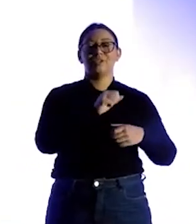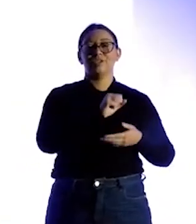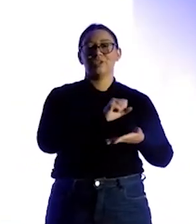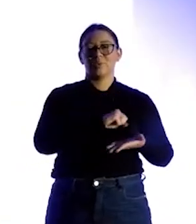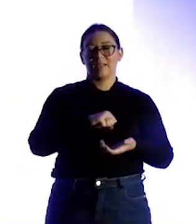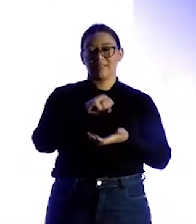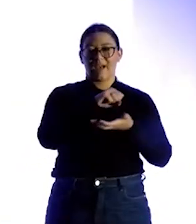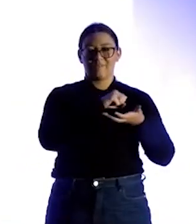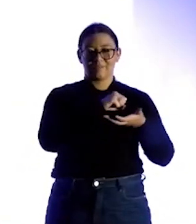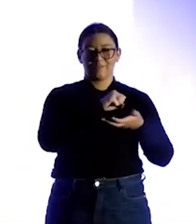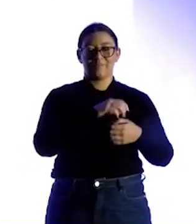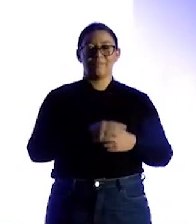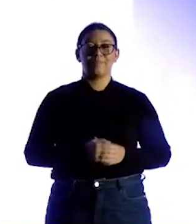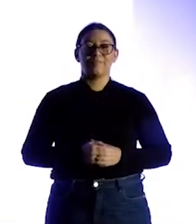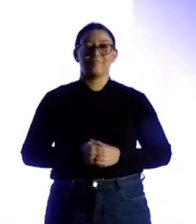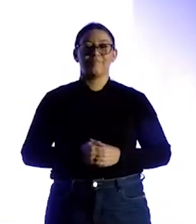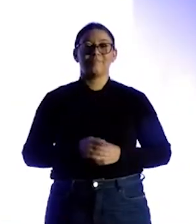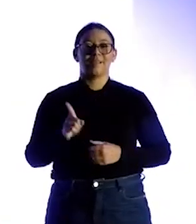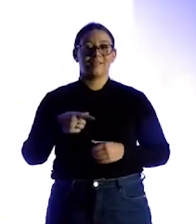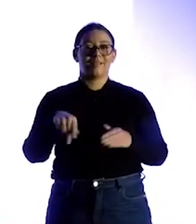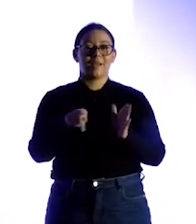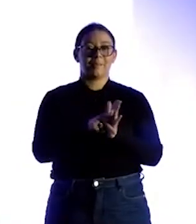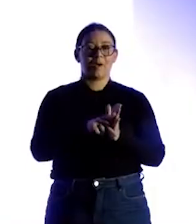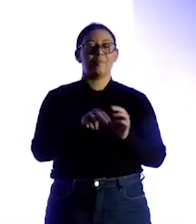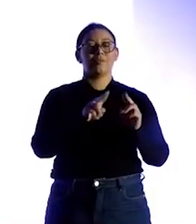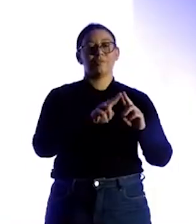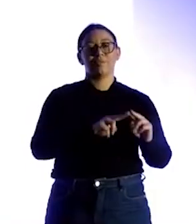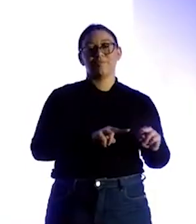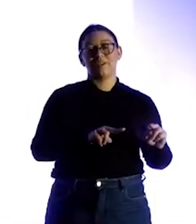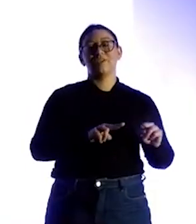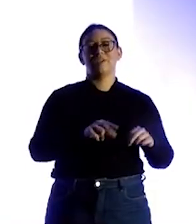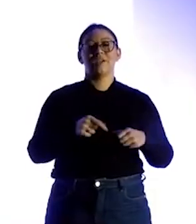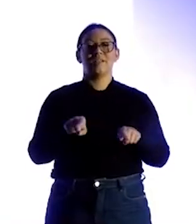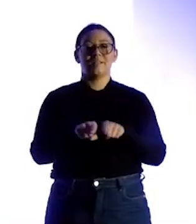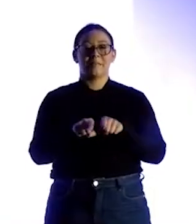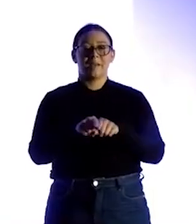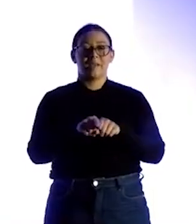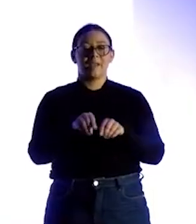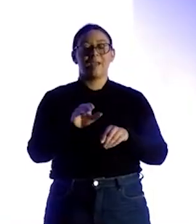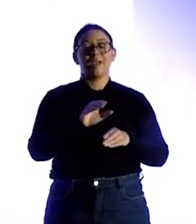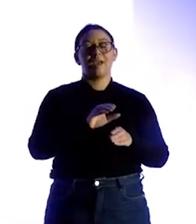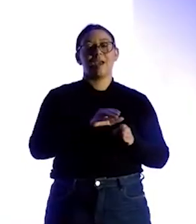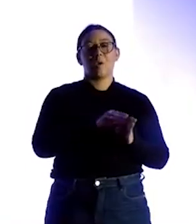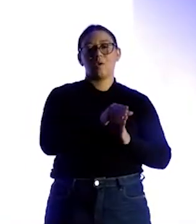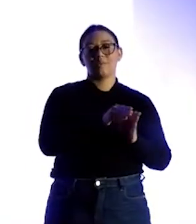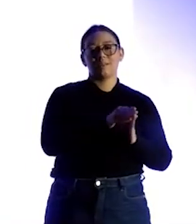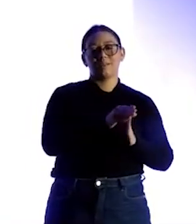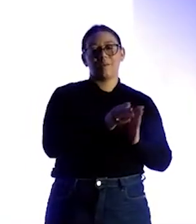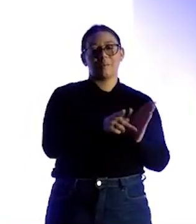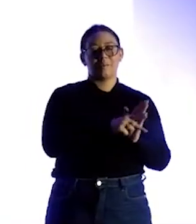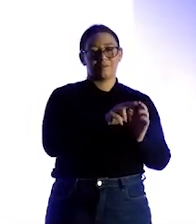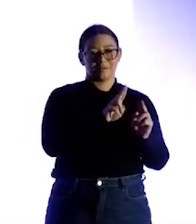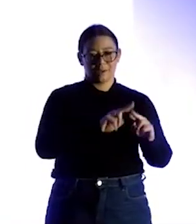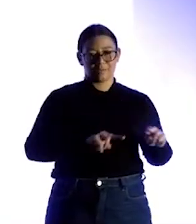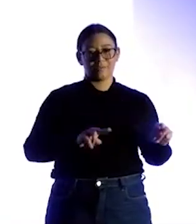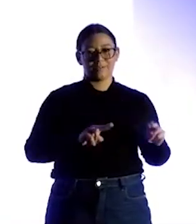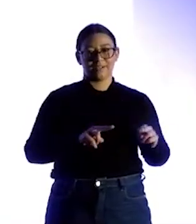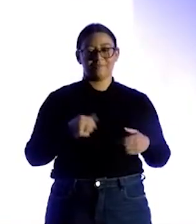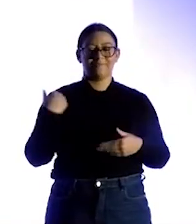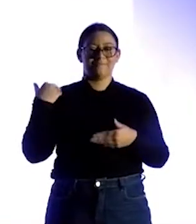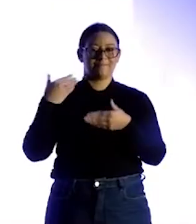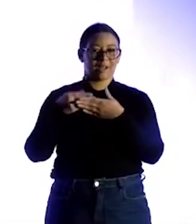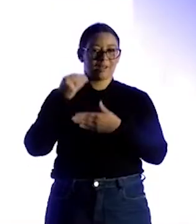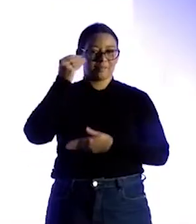titular aqui da Universidade Federal de Santa Catarina e coordenador do Fotovoltaica da UFSC. Atua há mais de